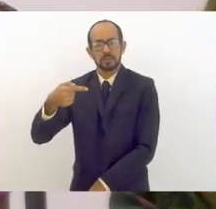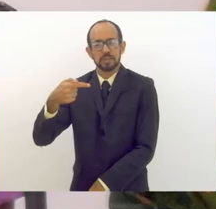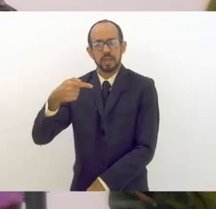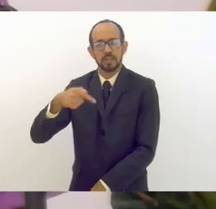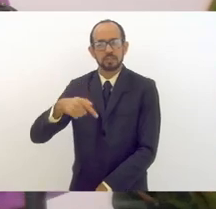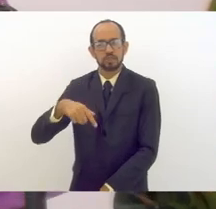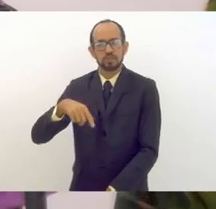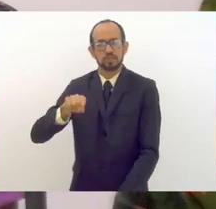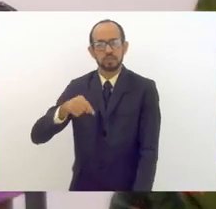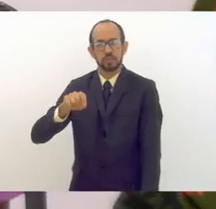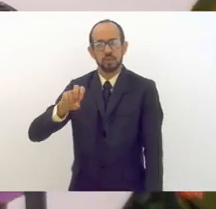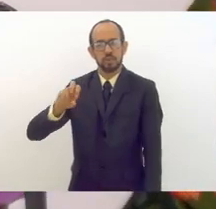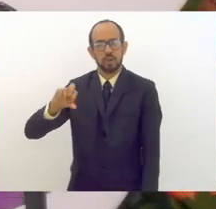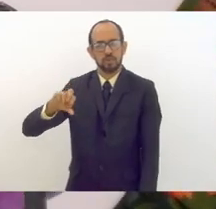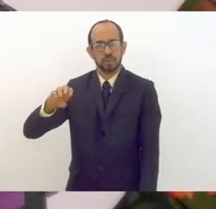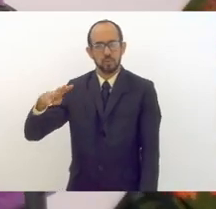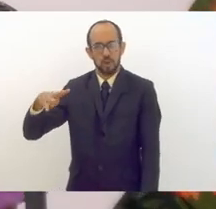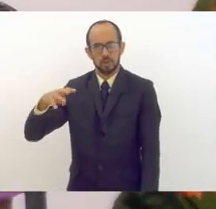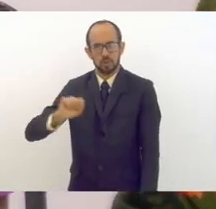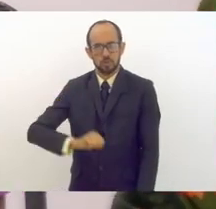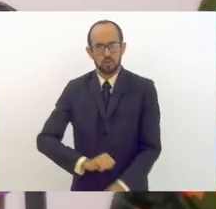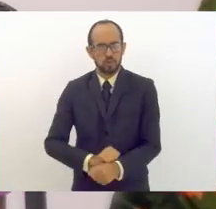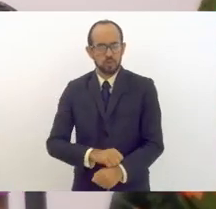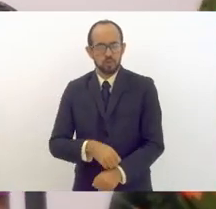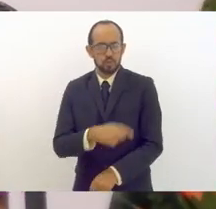R$ 757,94. Ensino médio é